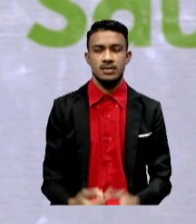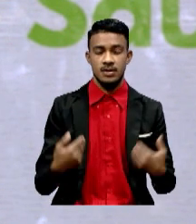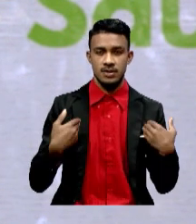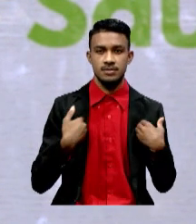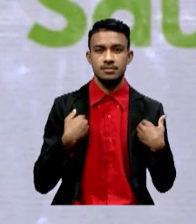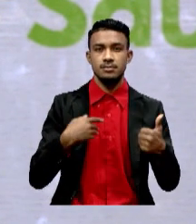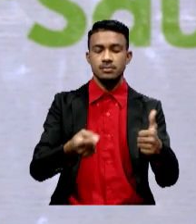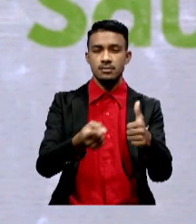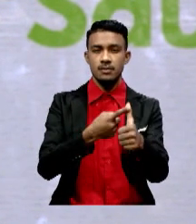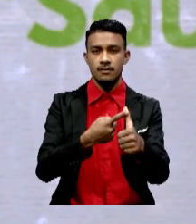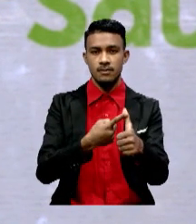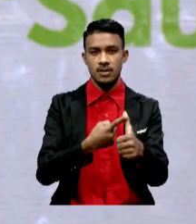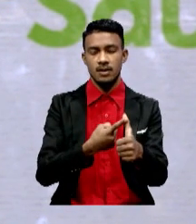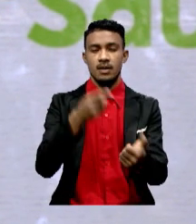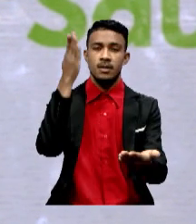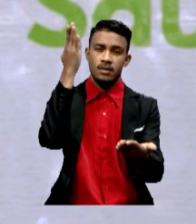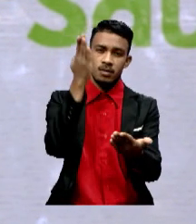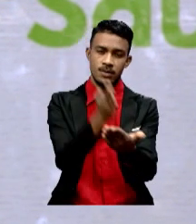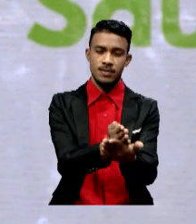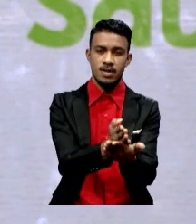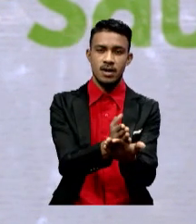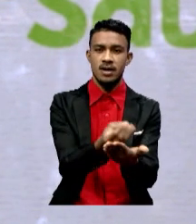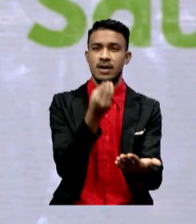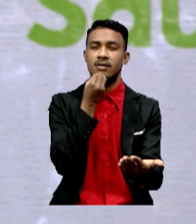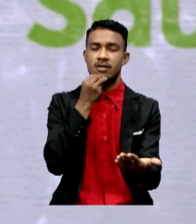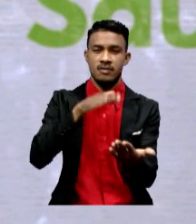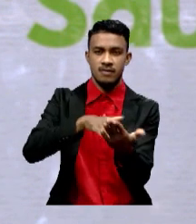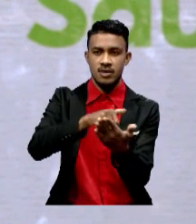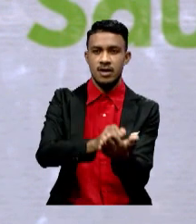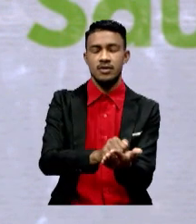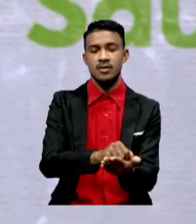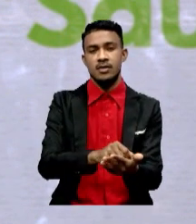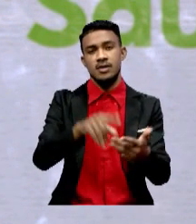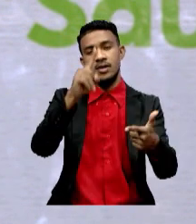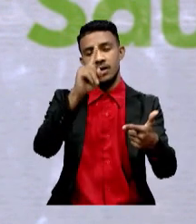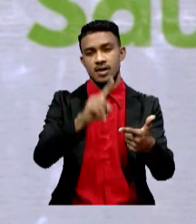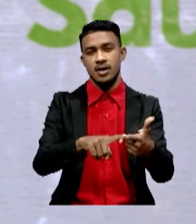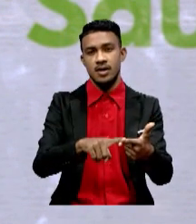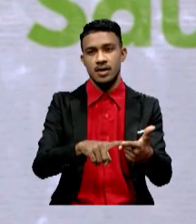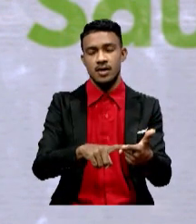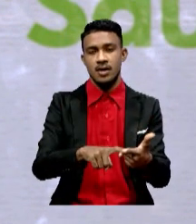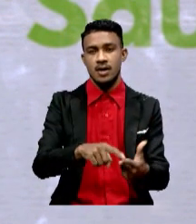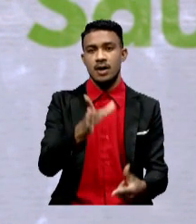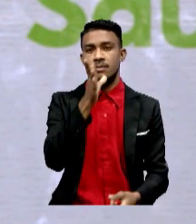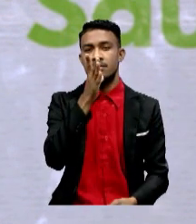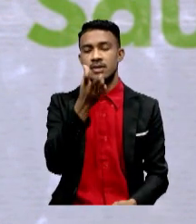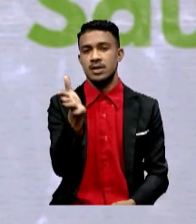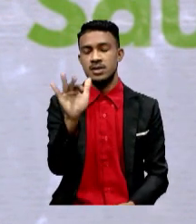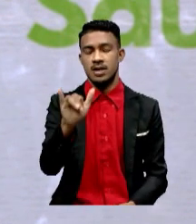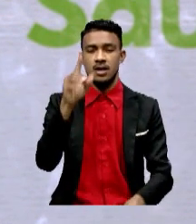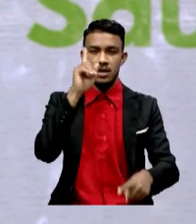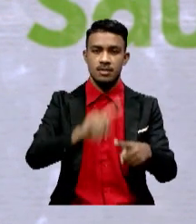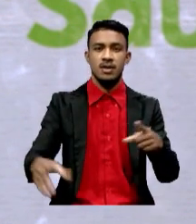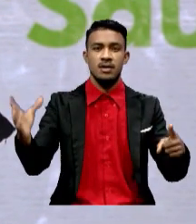ida kombatan manutrisam, ida obrigai kapau ciri ina sila, label farta yang klinik.